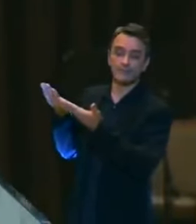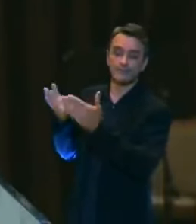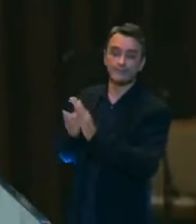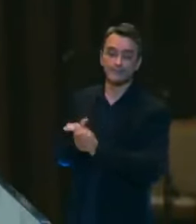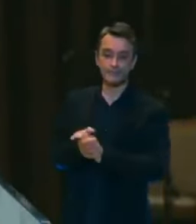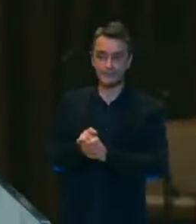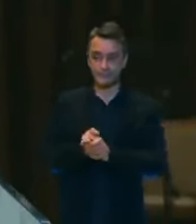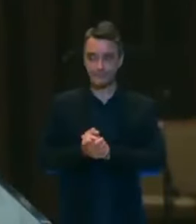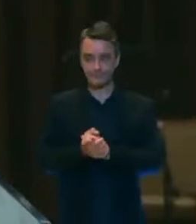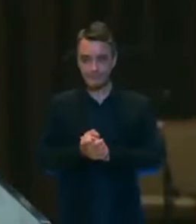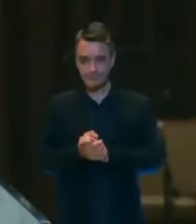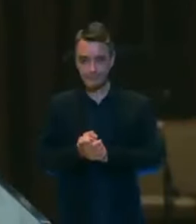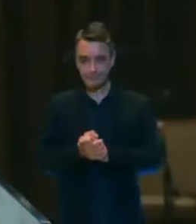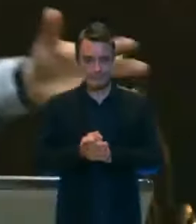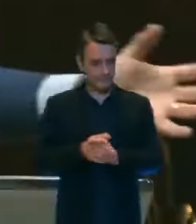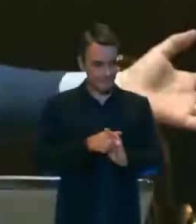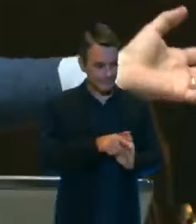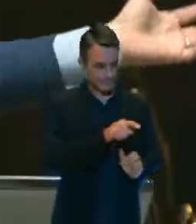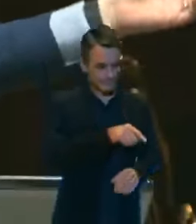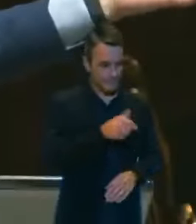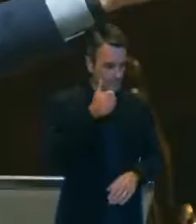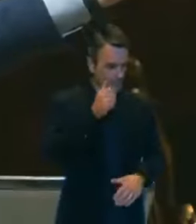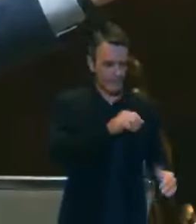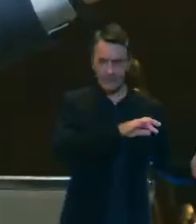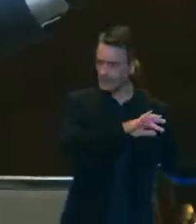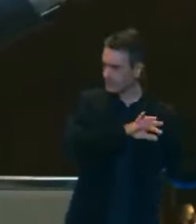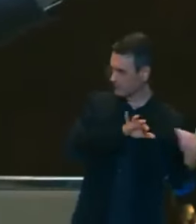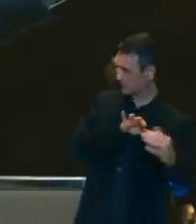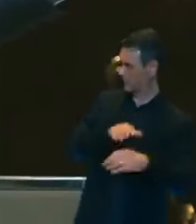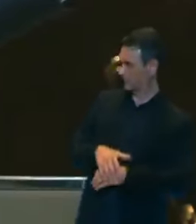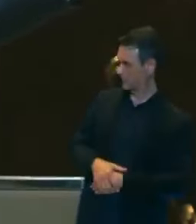E ele disse que eles ficaram ali olhando. E